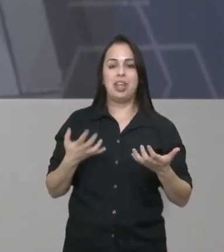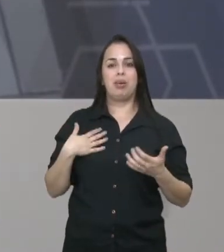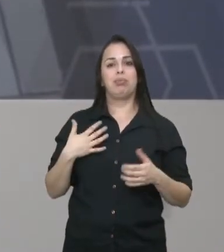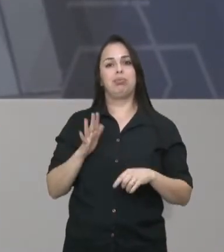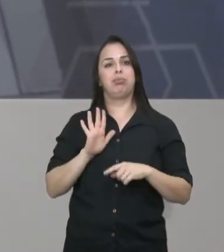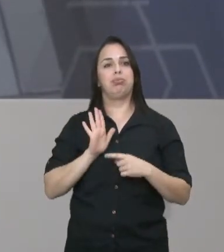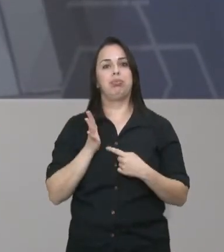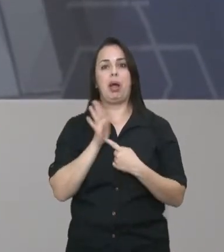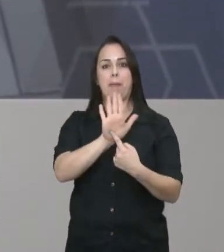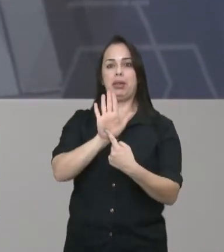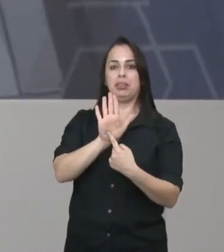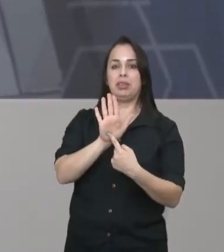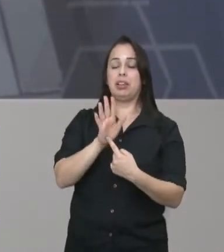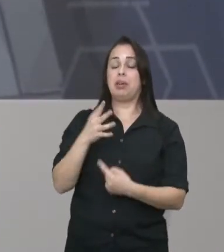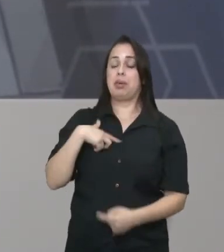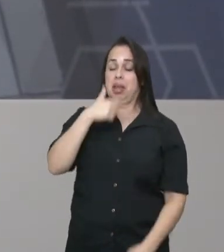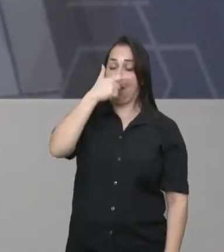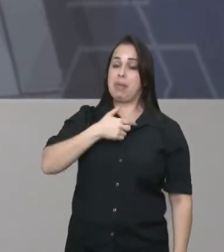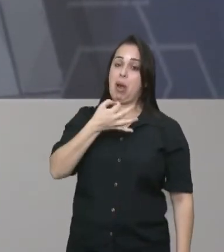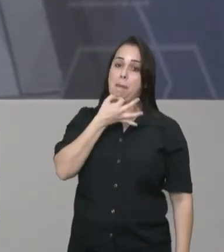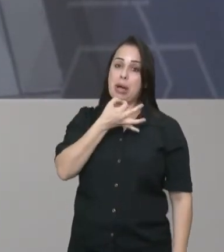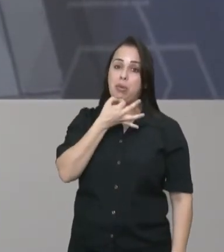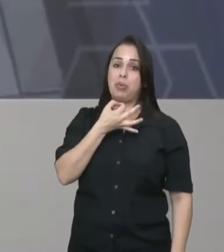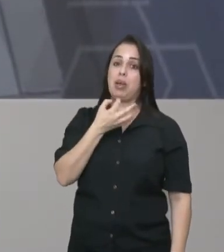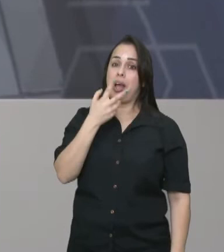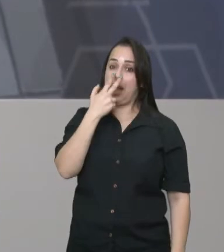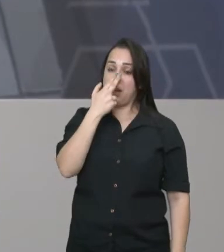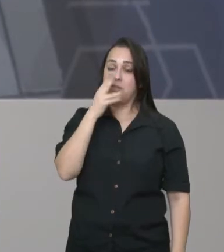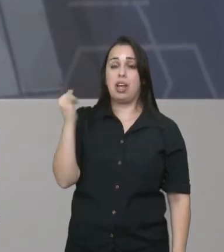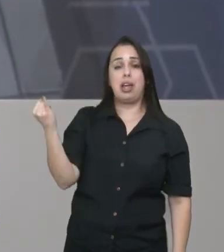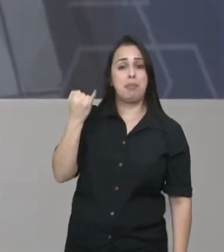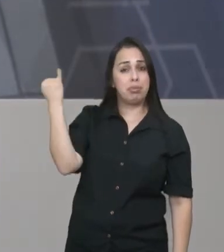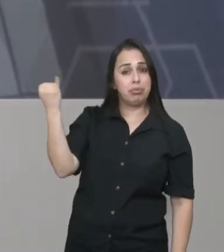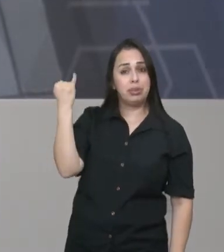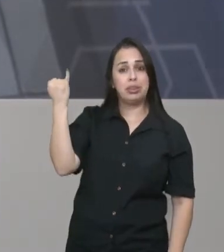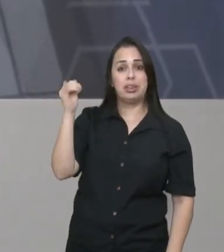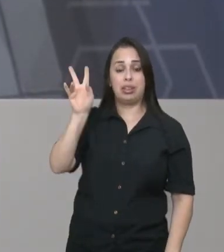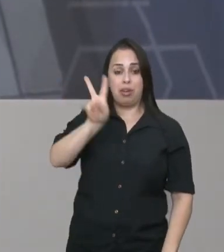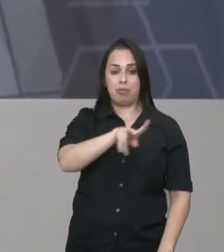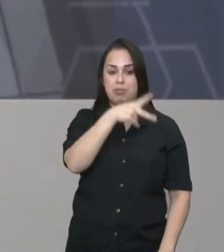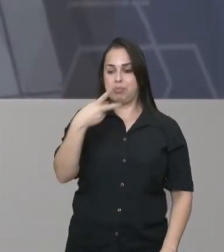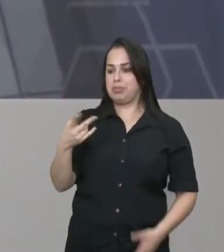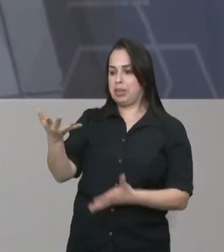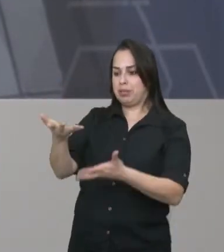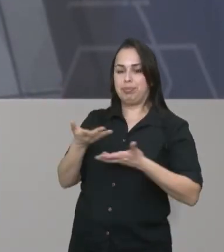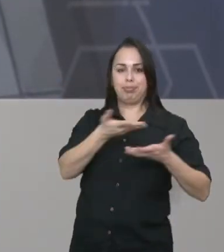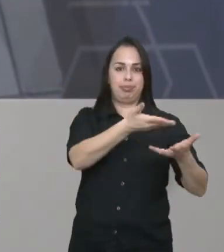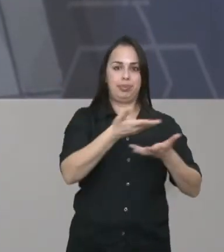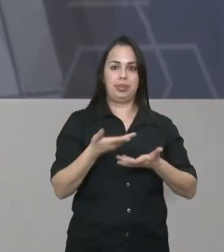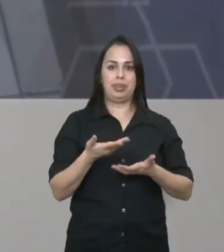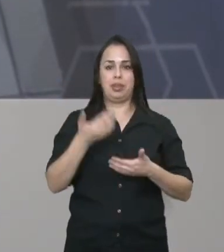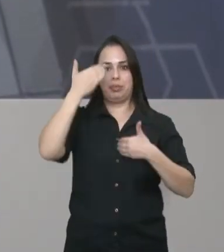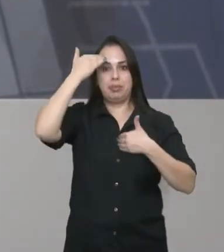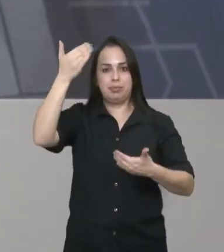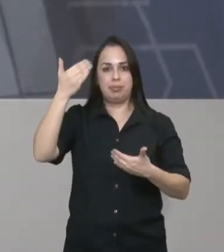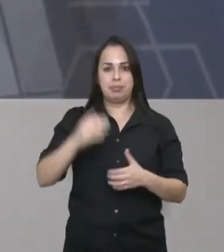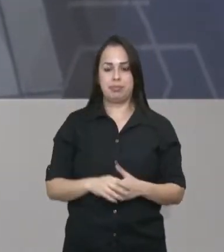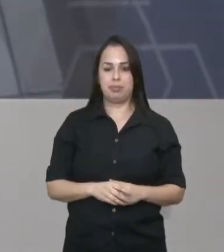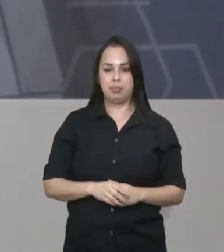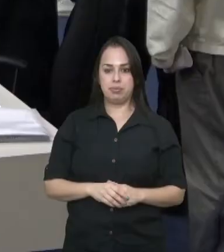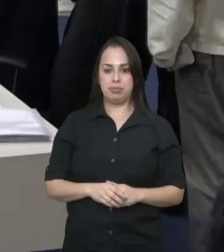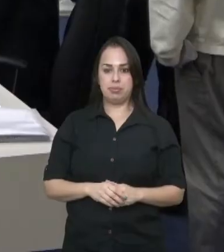registro porque acho que foi muito importante para o Vale do Paraíba receber essas duas grandes mulheres. Muito obrigada.